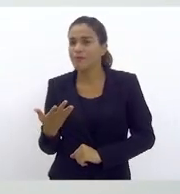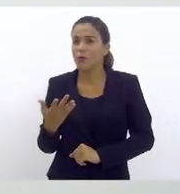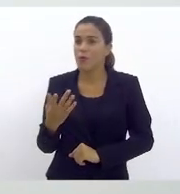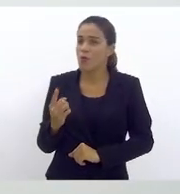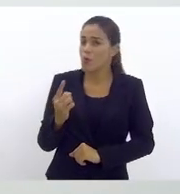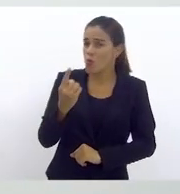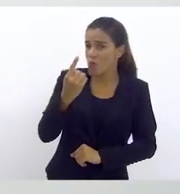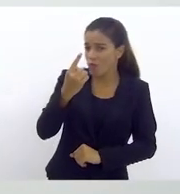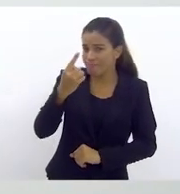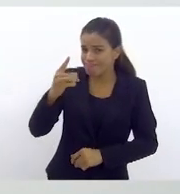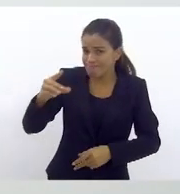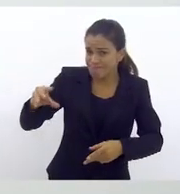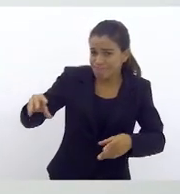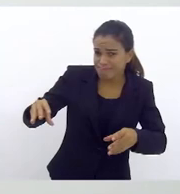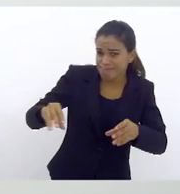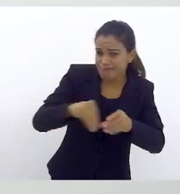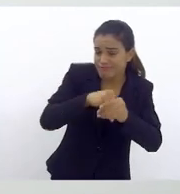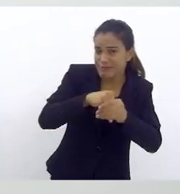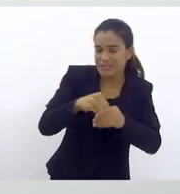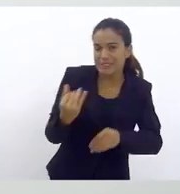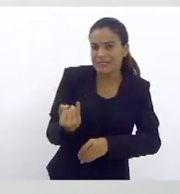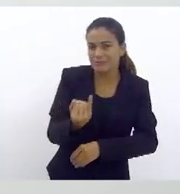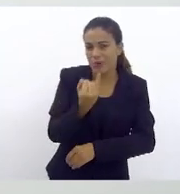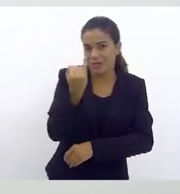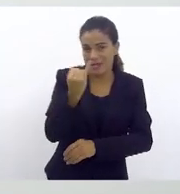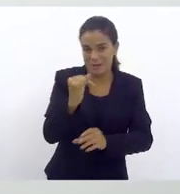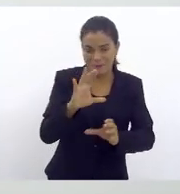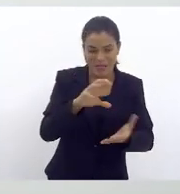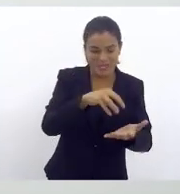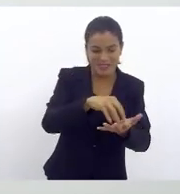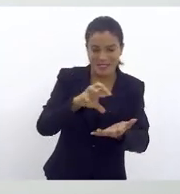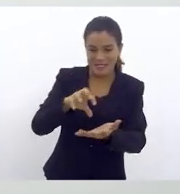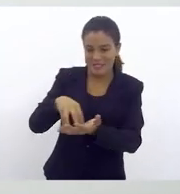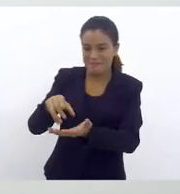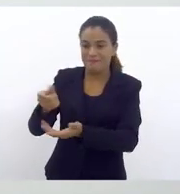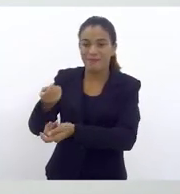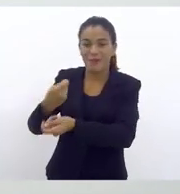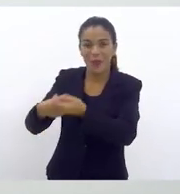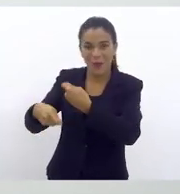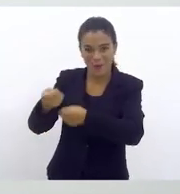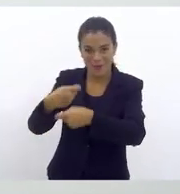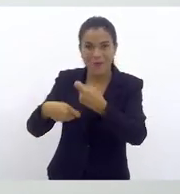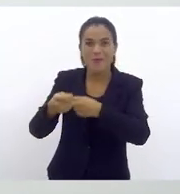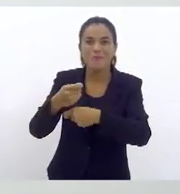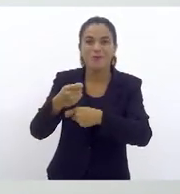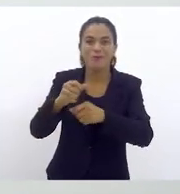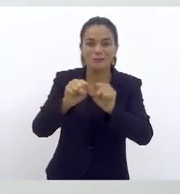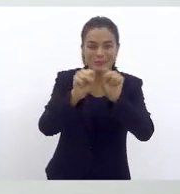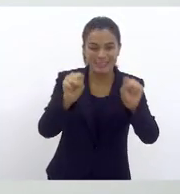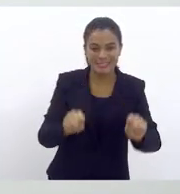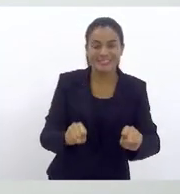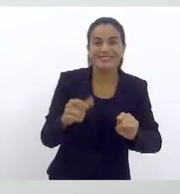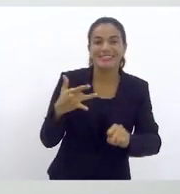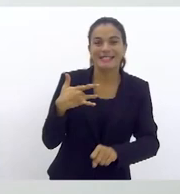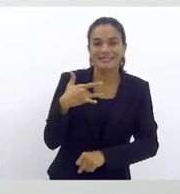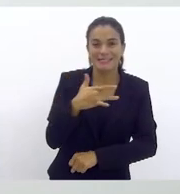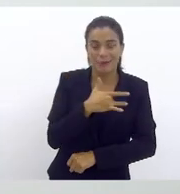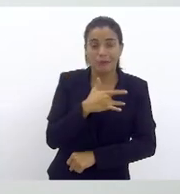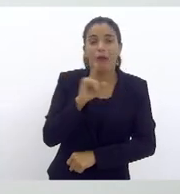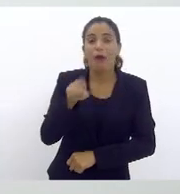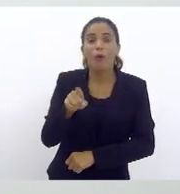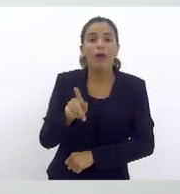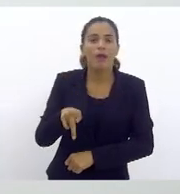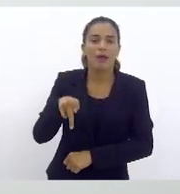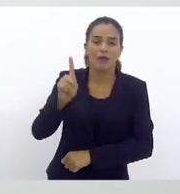importante não é para o complexo econômico industrial da saúde no Rio de Janeiro é a